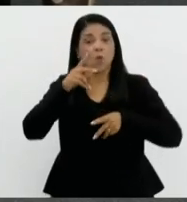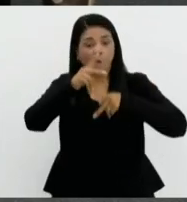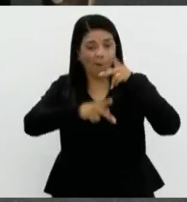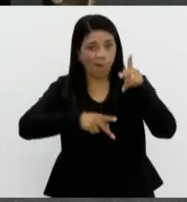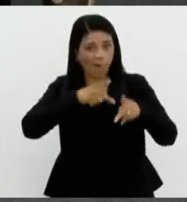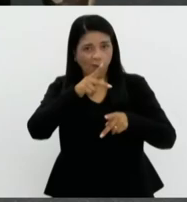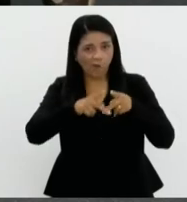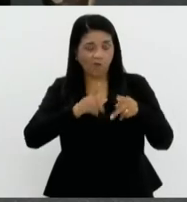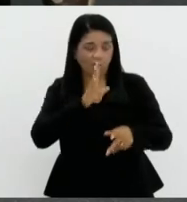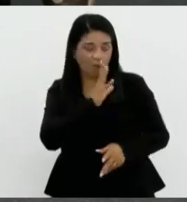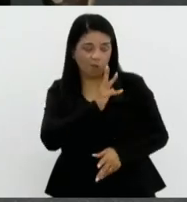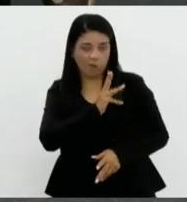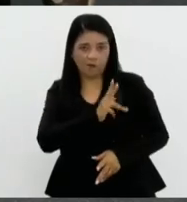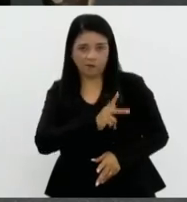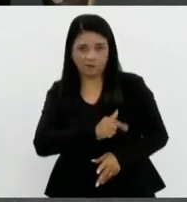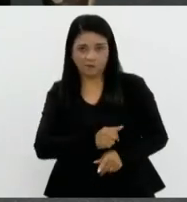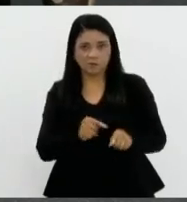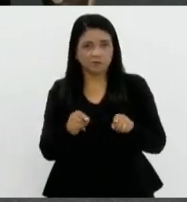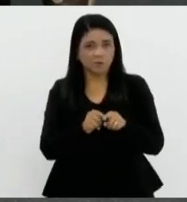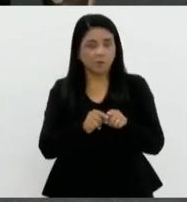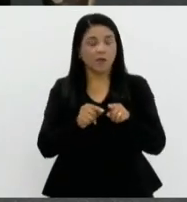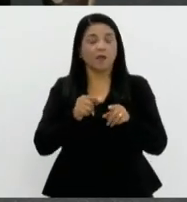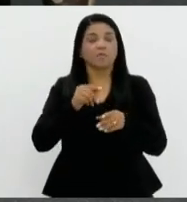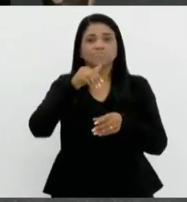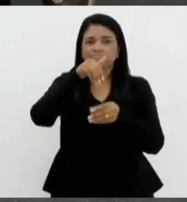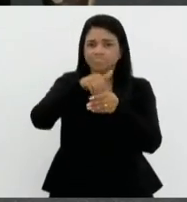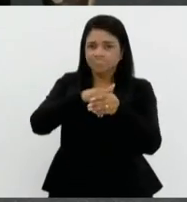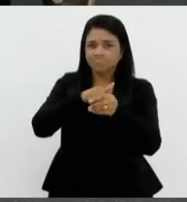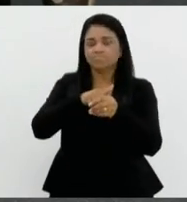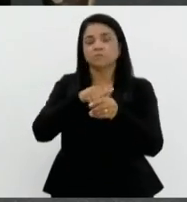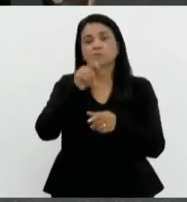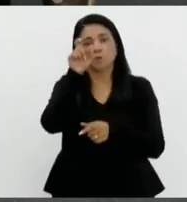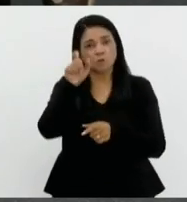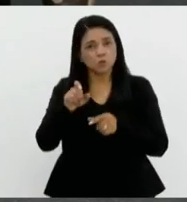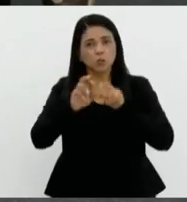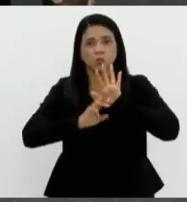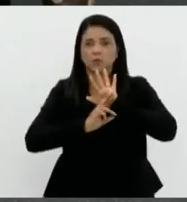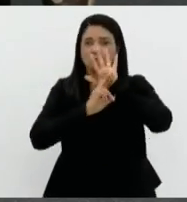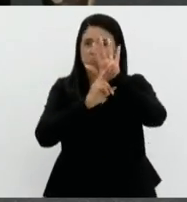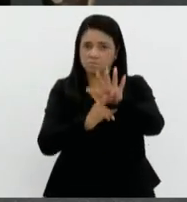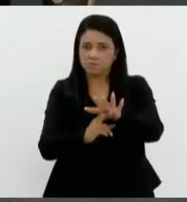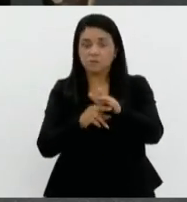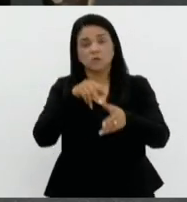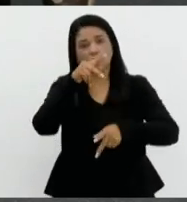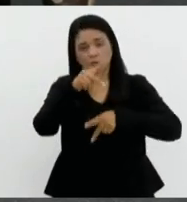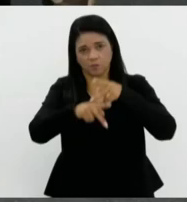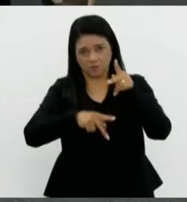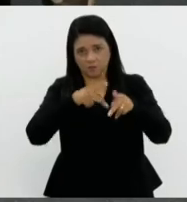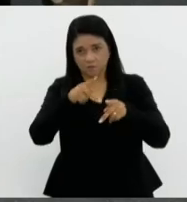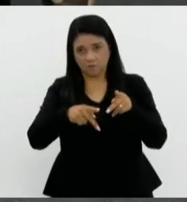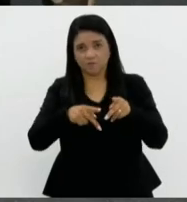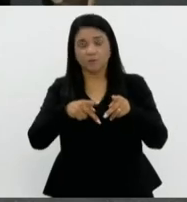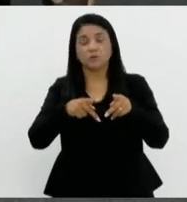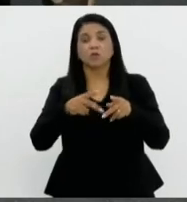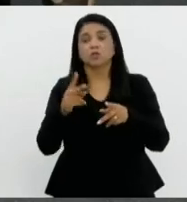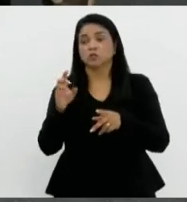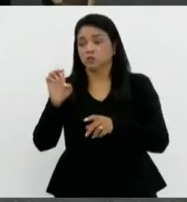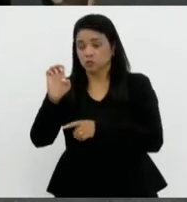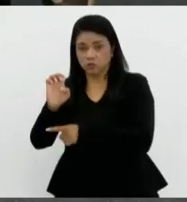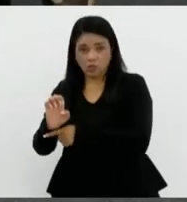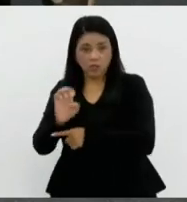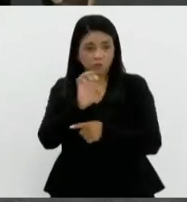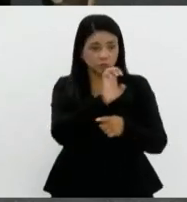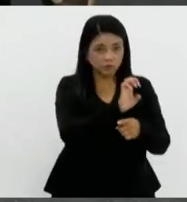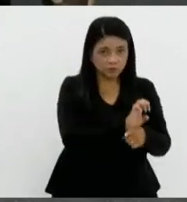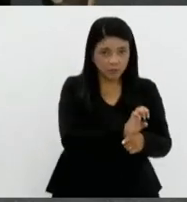uma representação democrática não terrorista, que a gente tenha dois estados em harmonia, independentes,